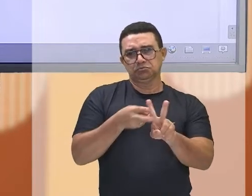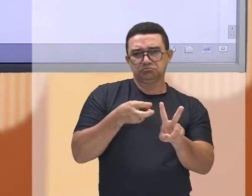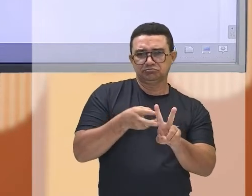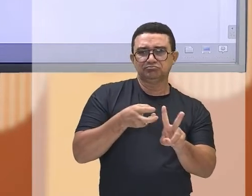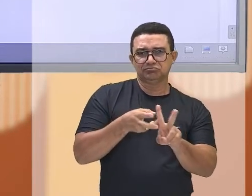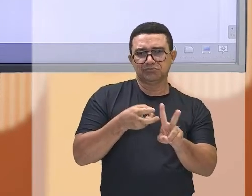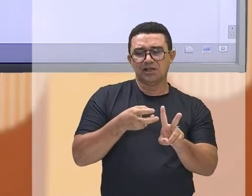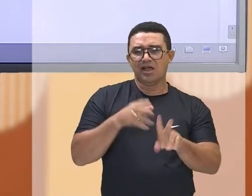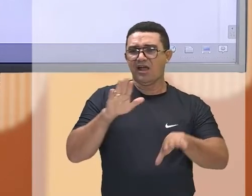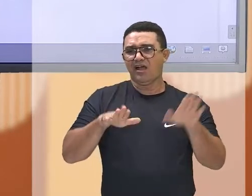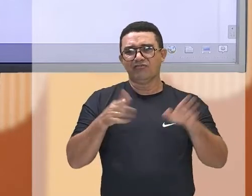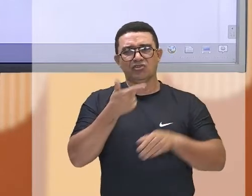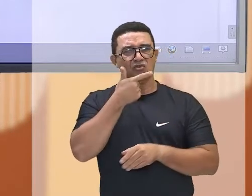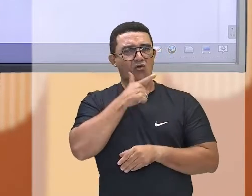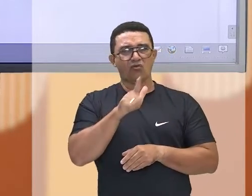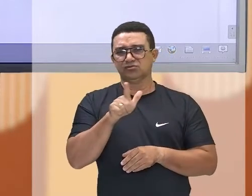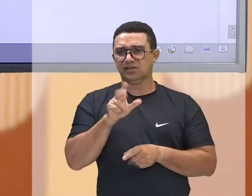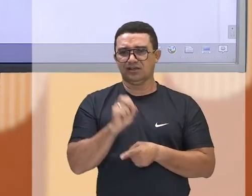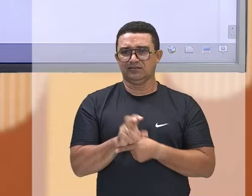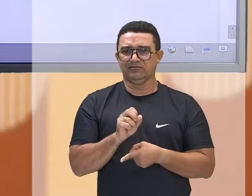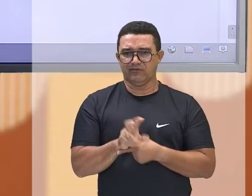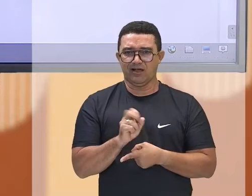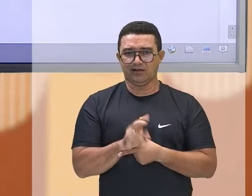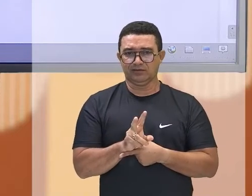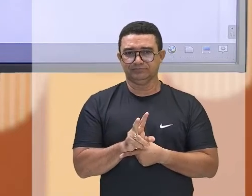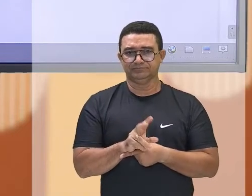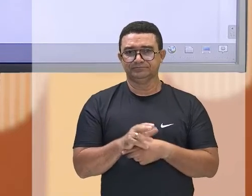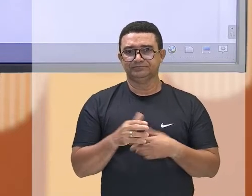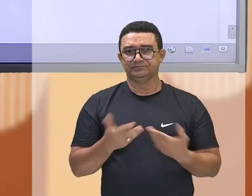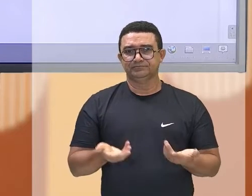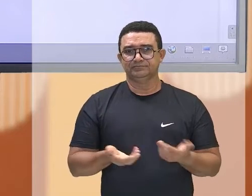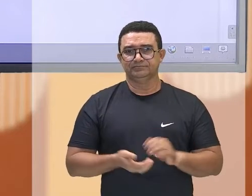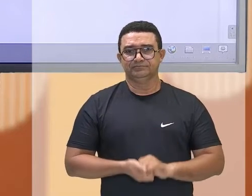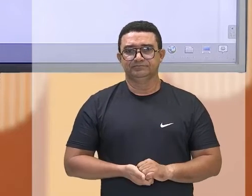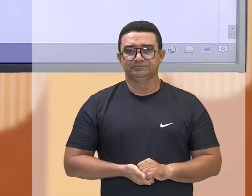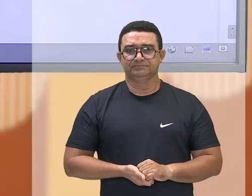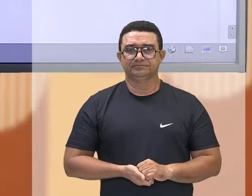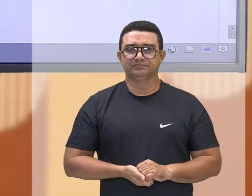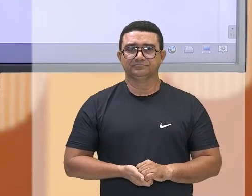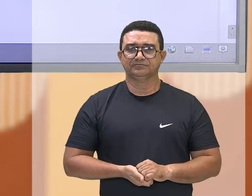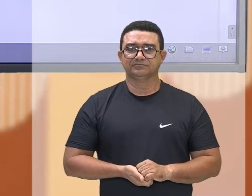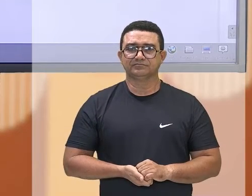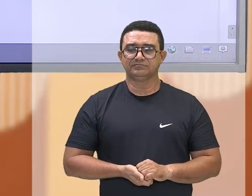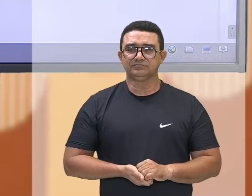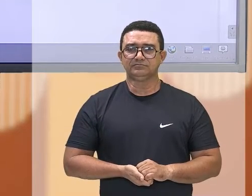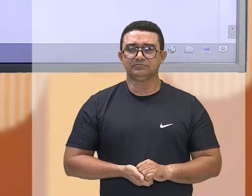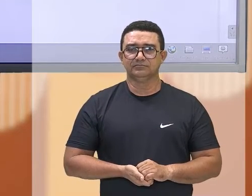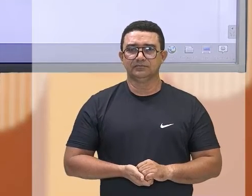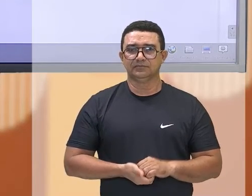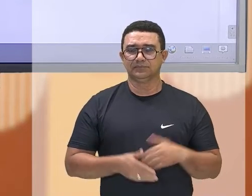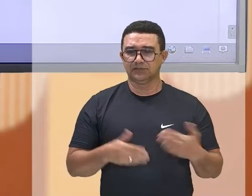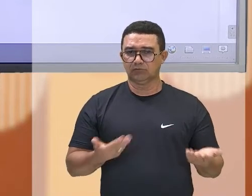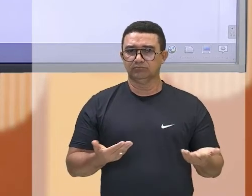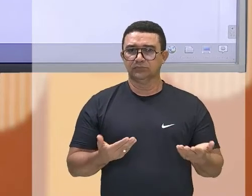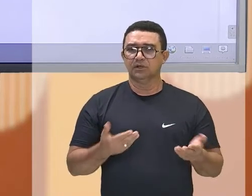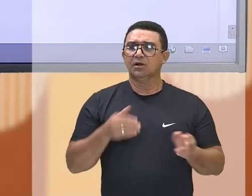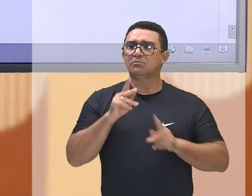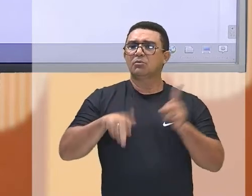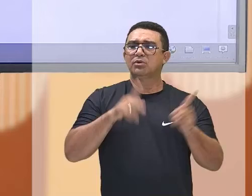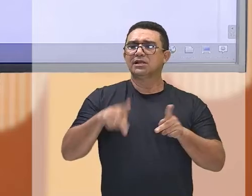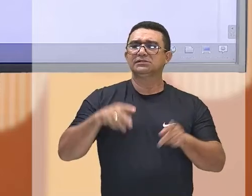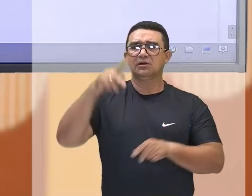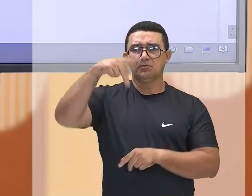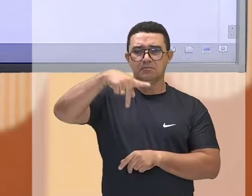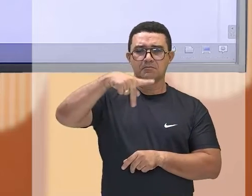então, não sendo classificados dentro desse termo pardo. Então, aí a população